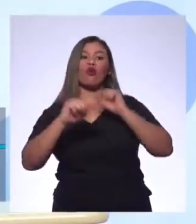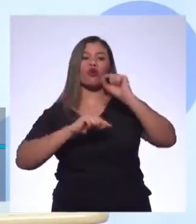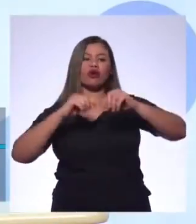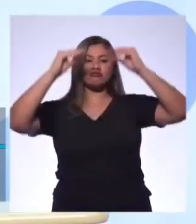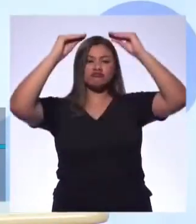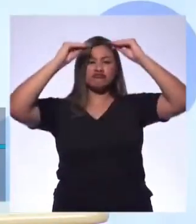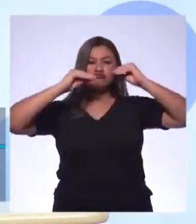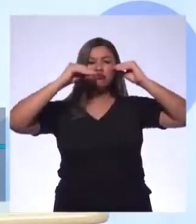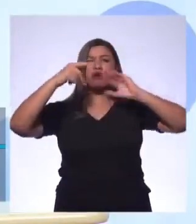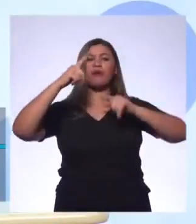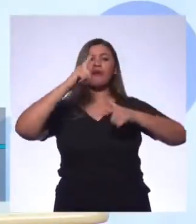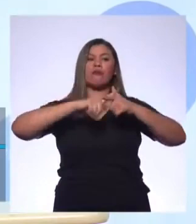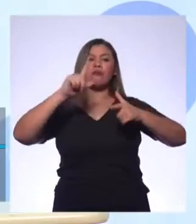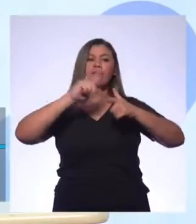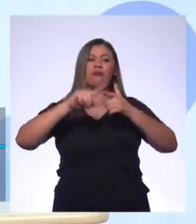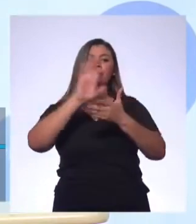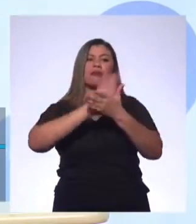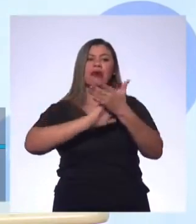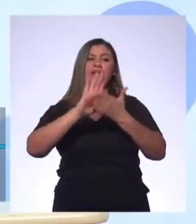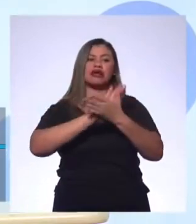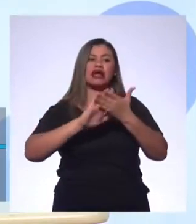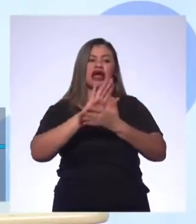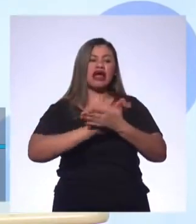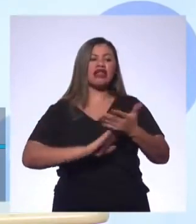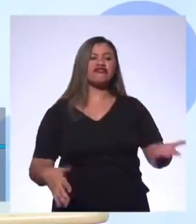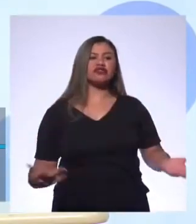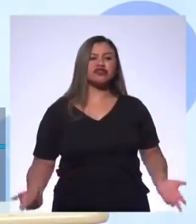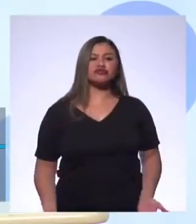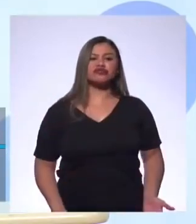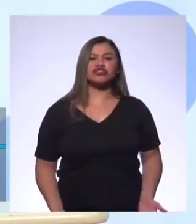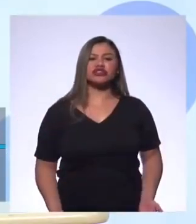boné como um acessório